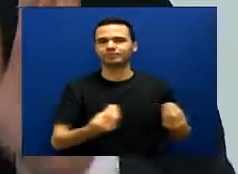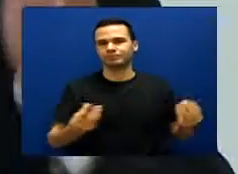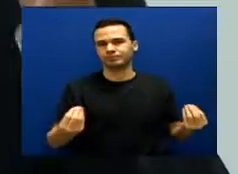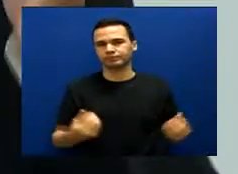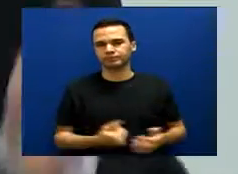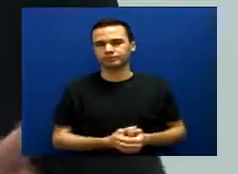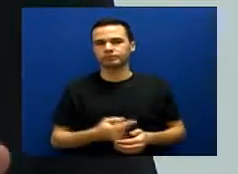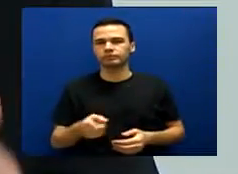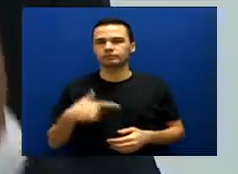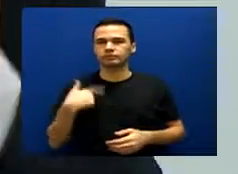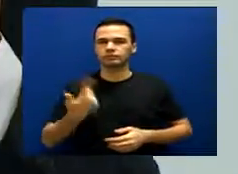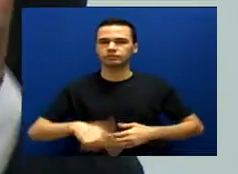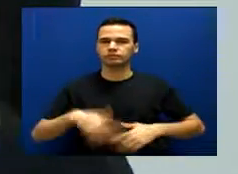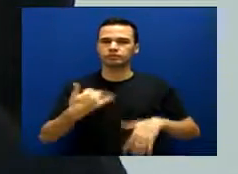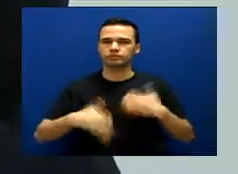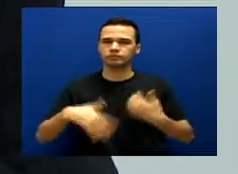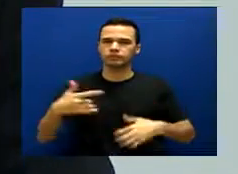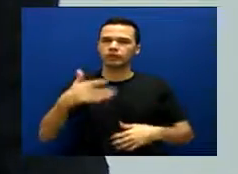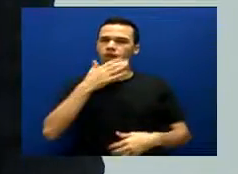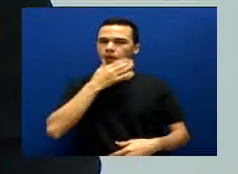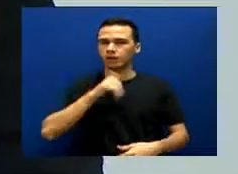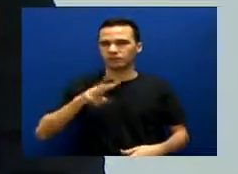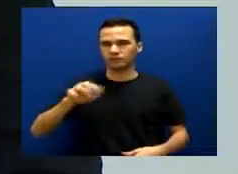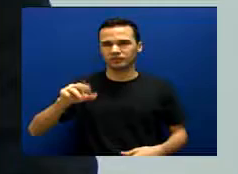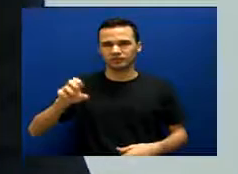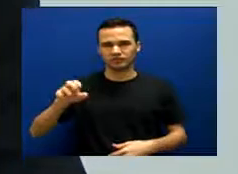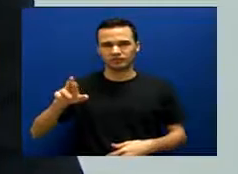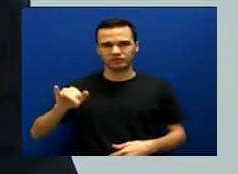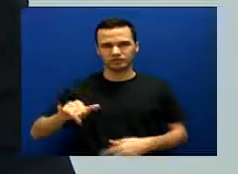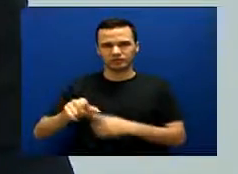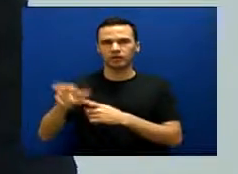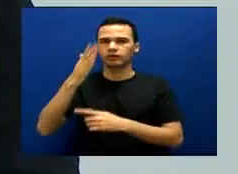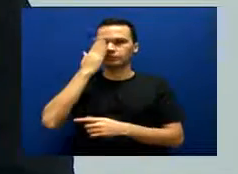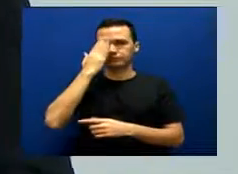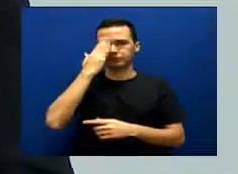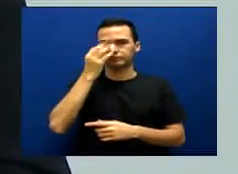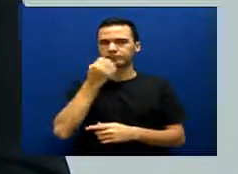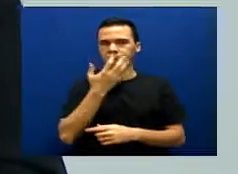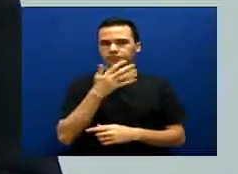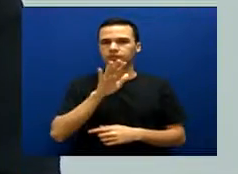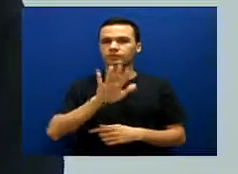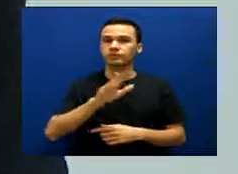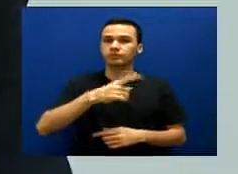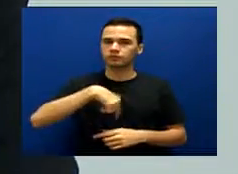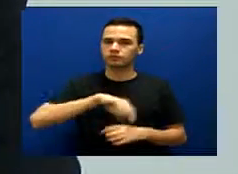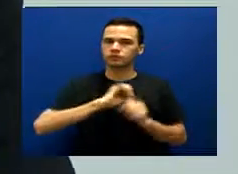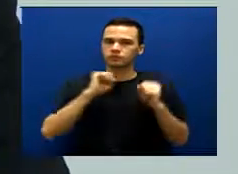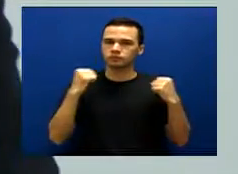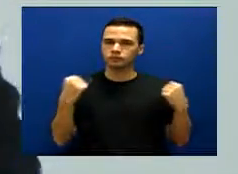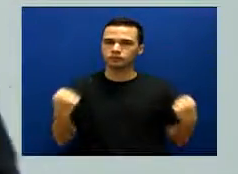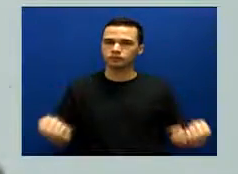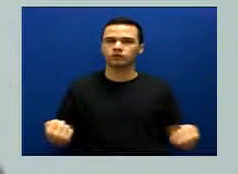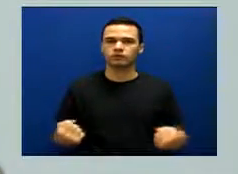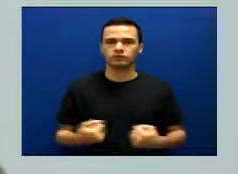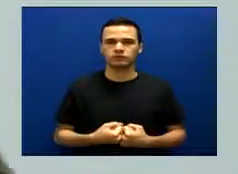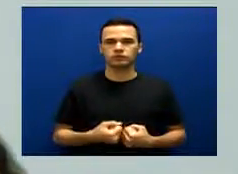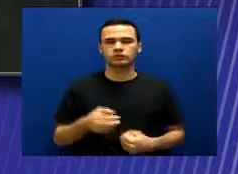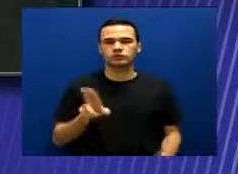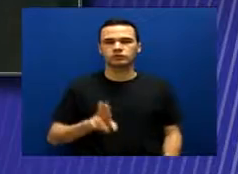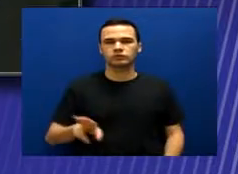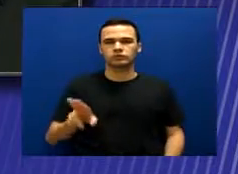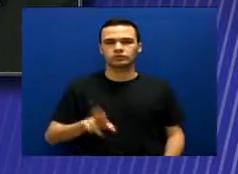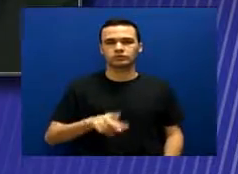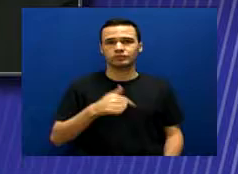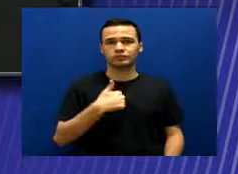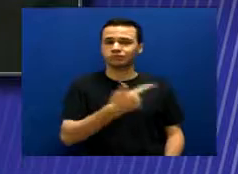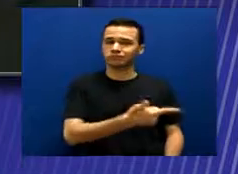repetir que o professor Vanderlei tem credibilidade suficiente para saber neste momento que é bom, mas nós estamos fazendo usando aquele jargão. É.